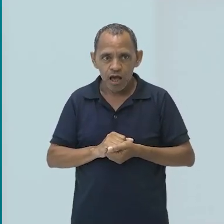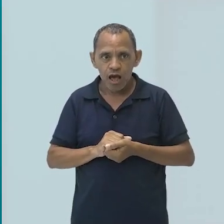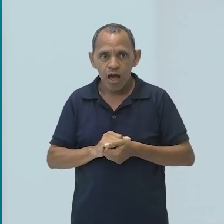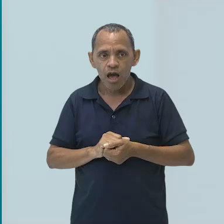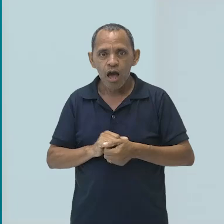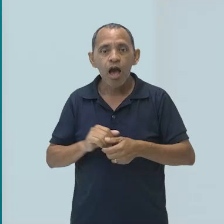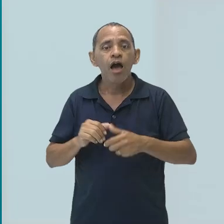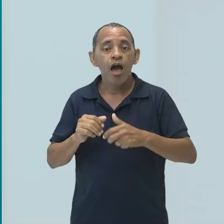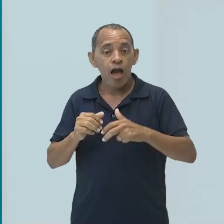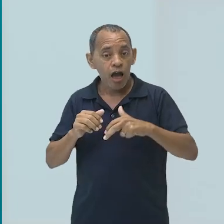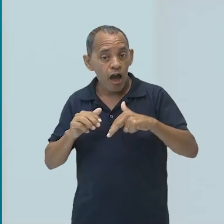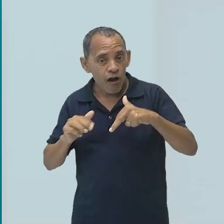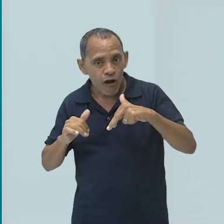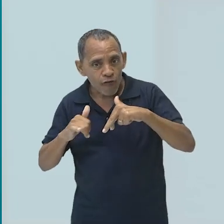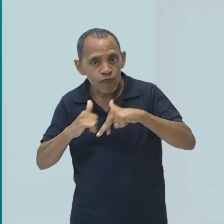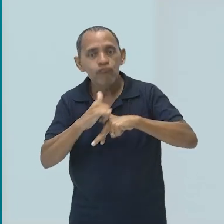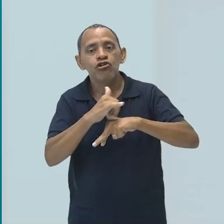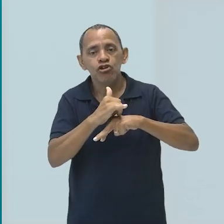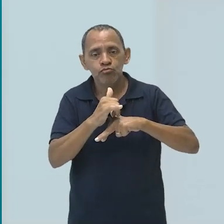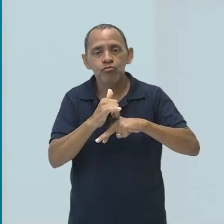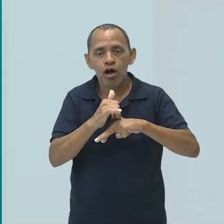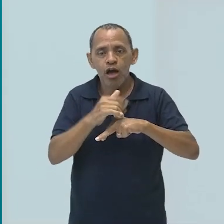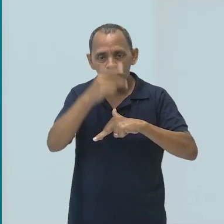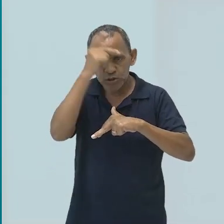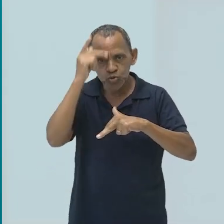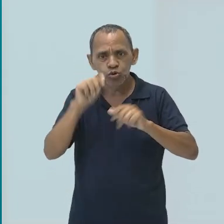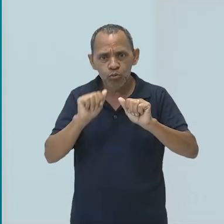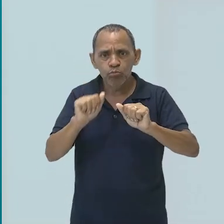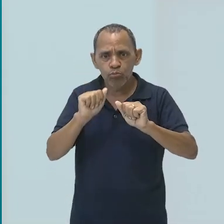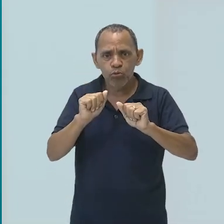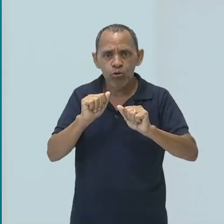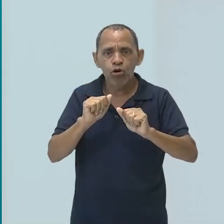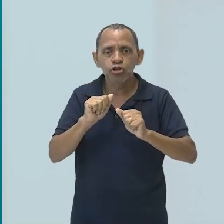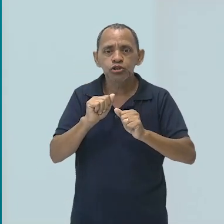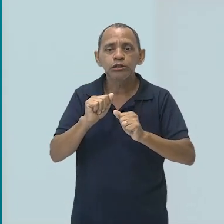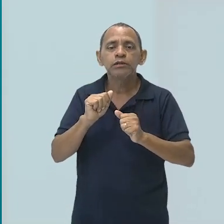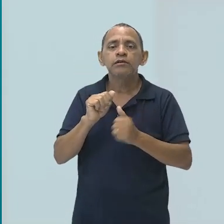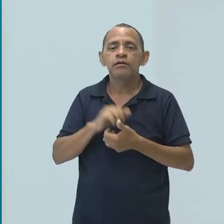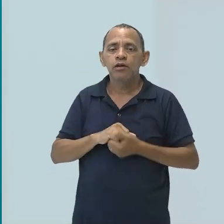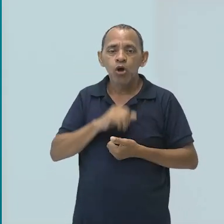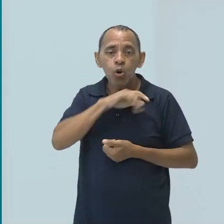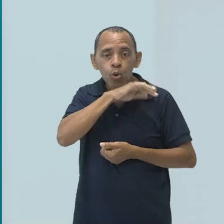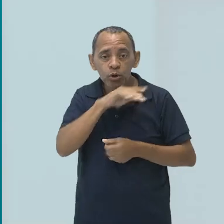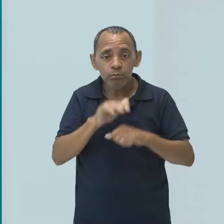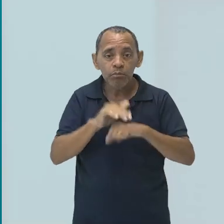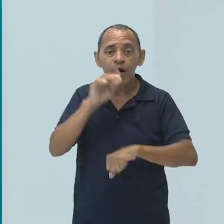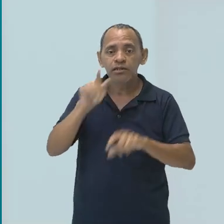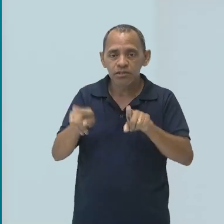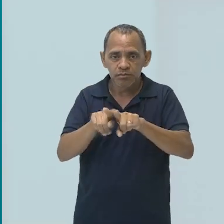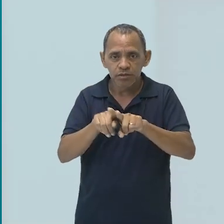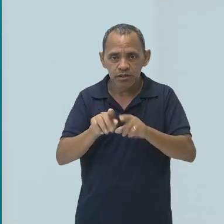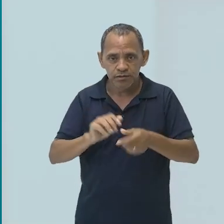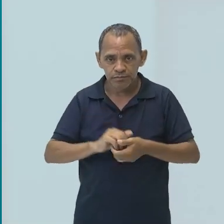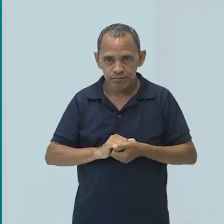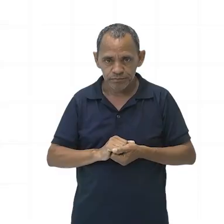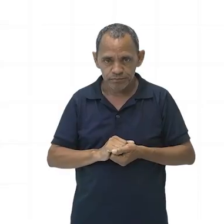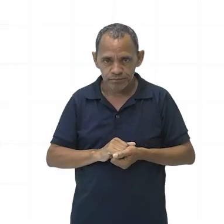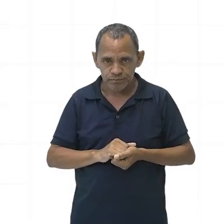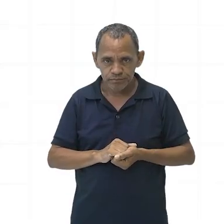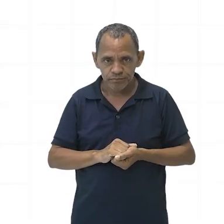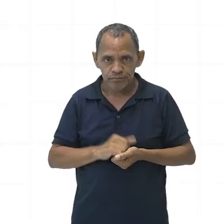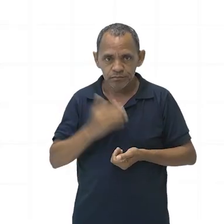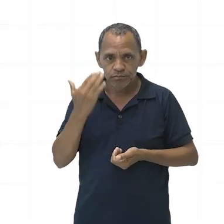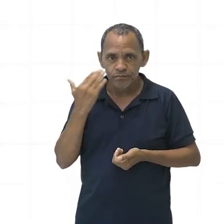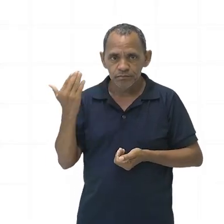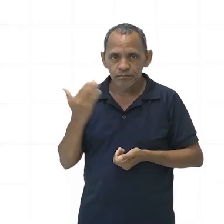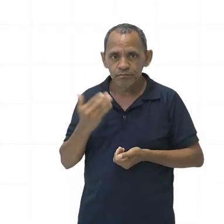sendo acometida ali dentro daquela situação. É uma coisa muito séria e muito importante. Então, olha aqui um lembrete para